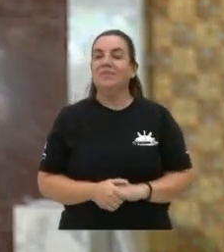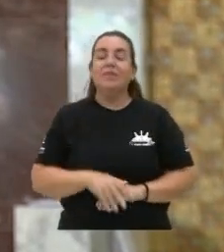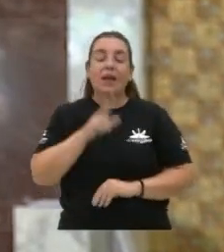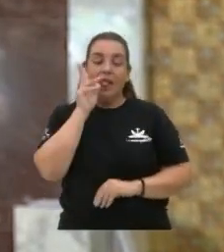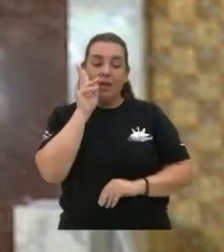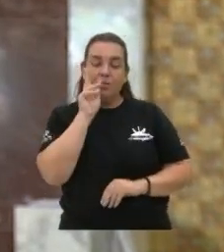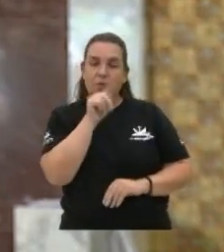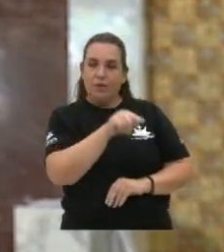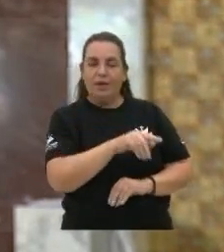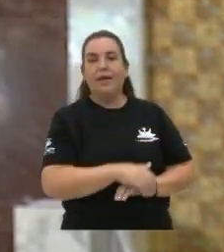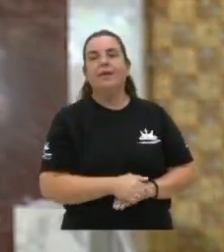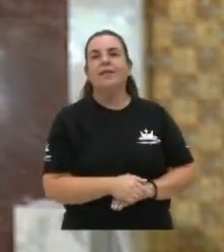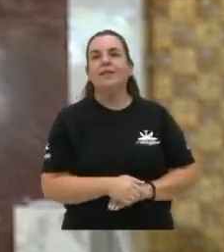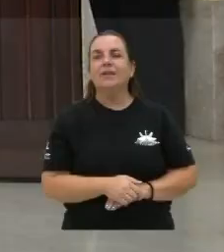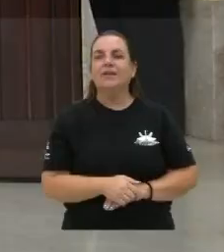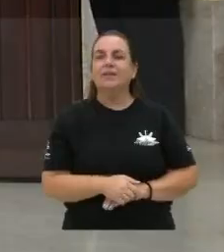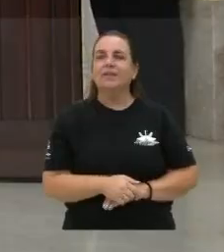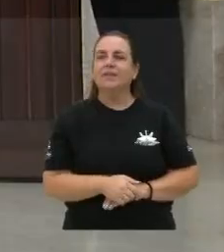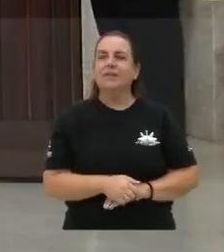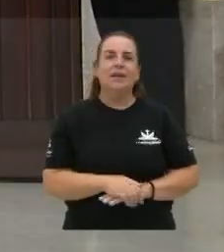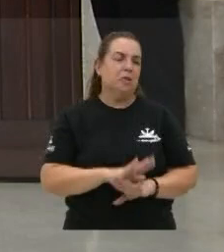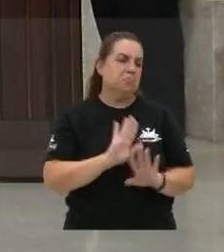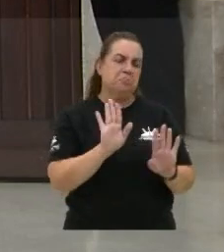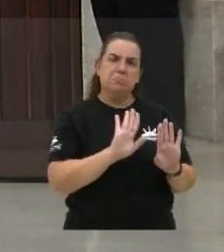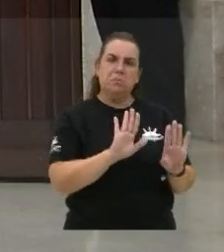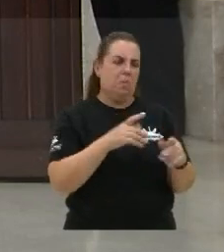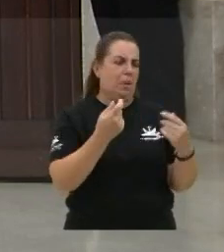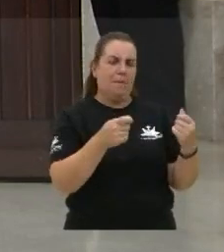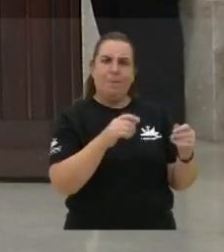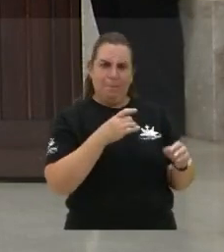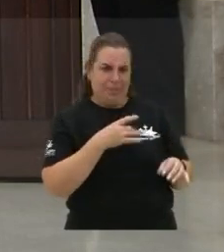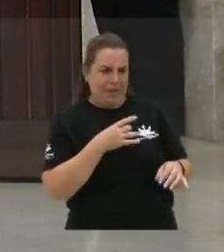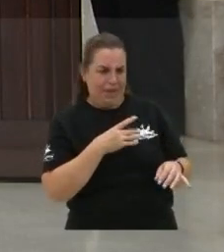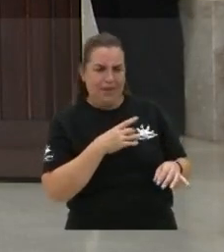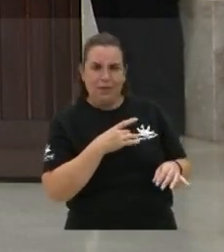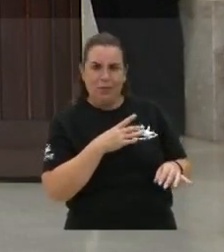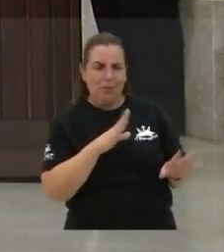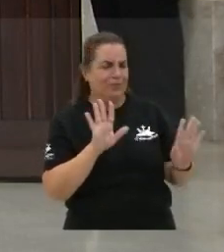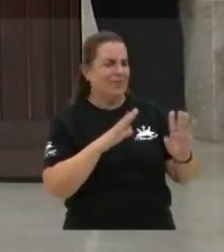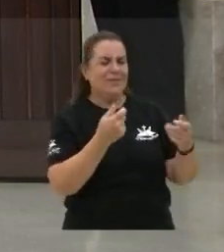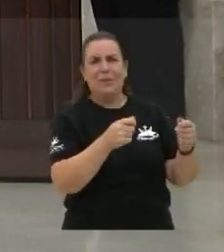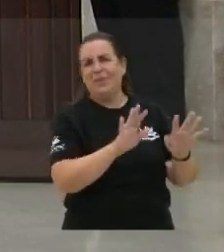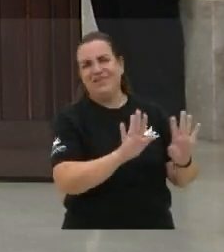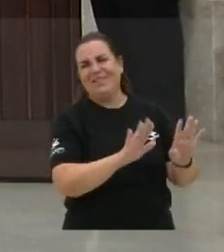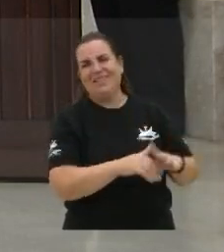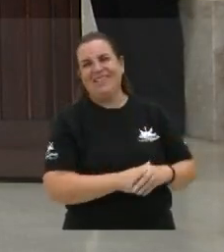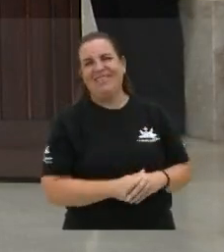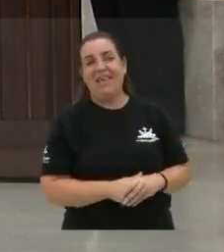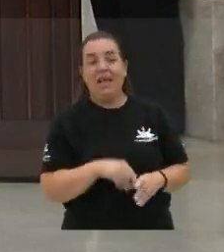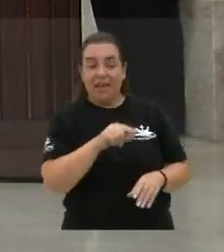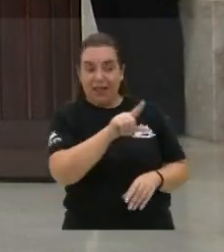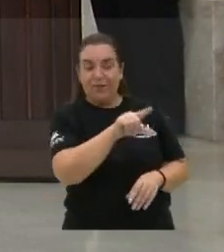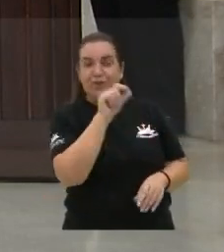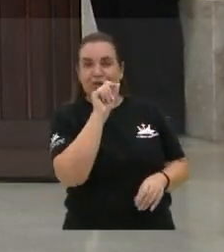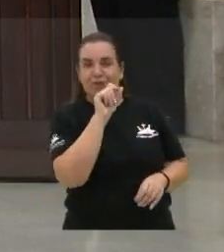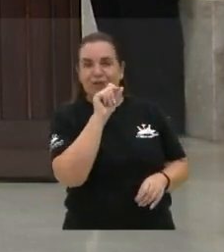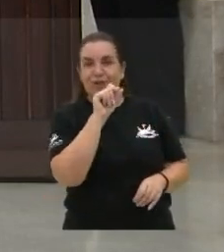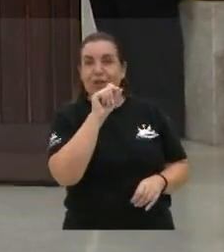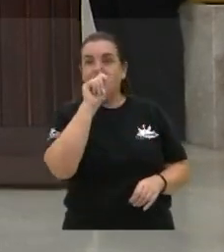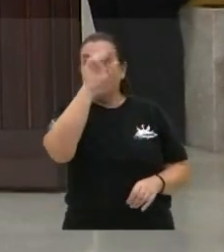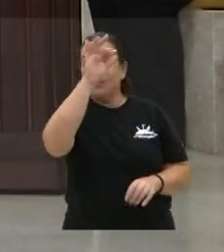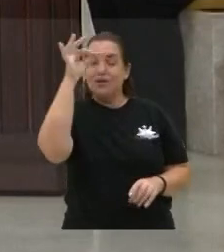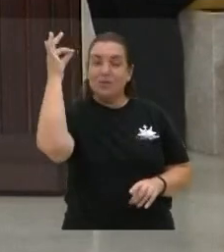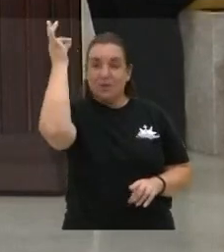Lembrou-a que não precisava ter medo, que ela fora escolhida, que a sombra do